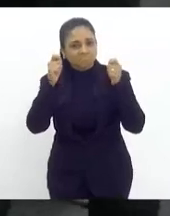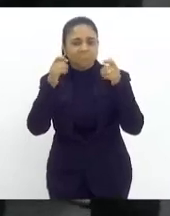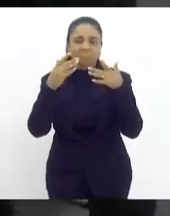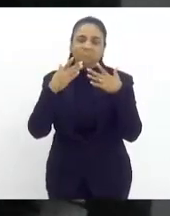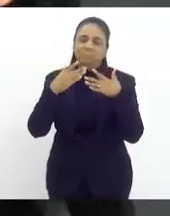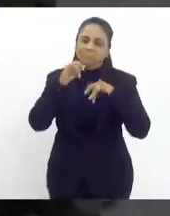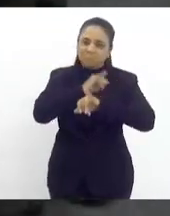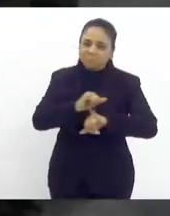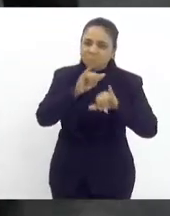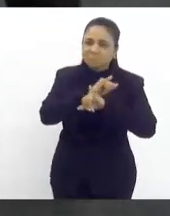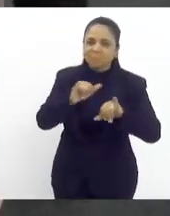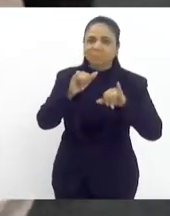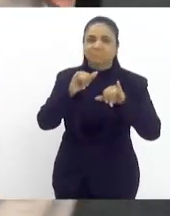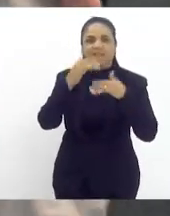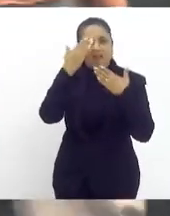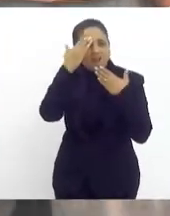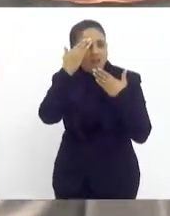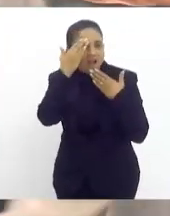agradecimento